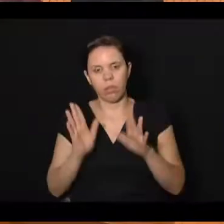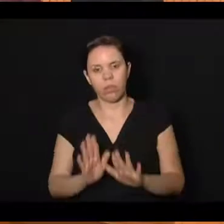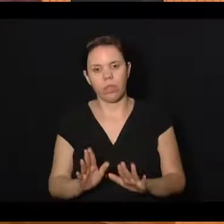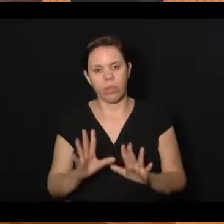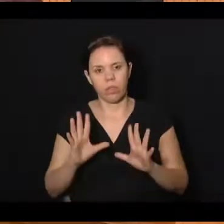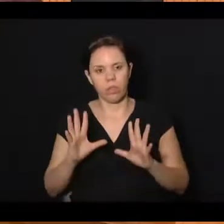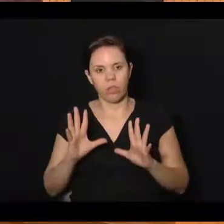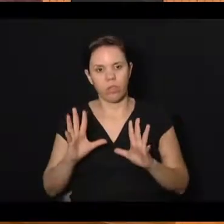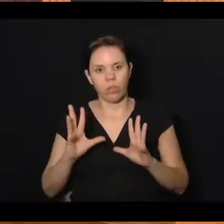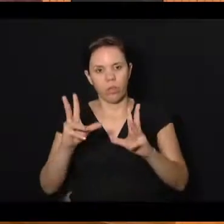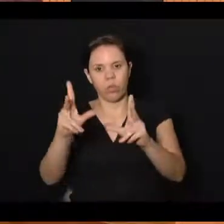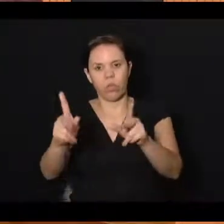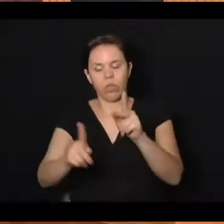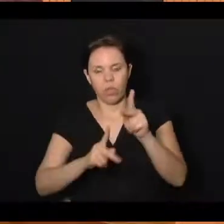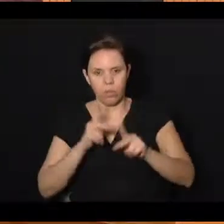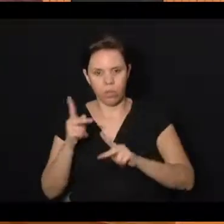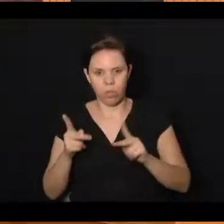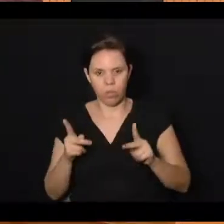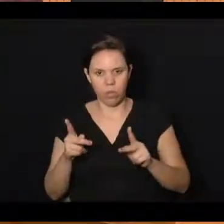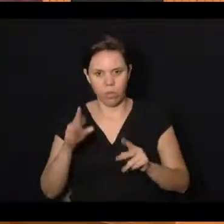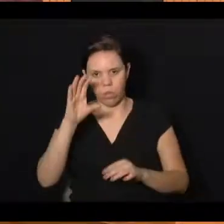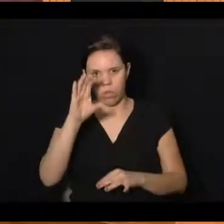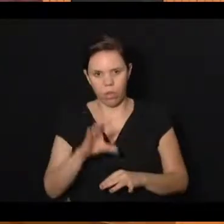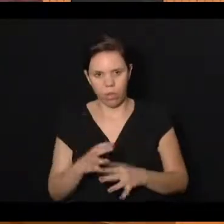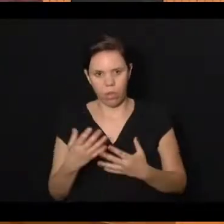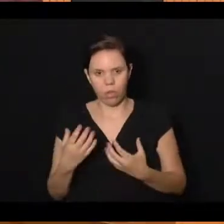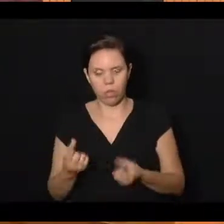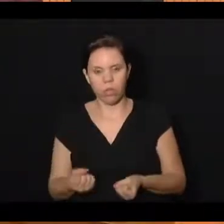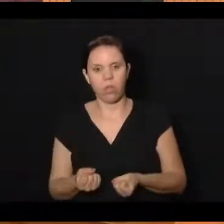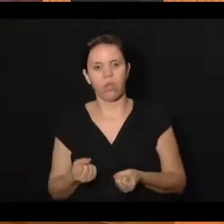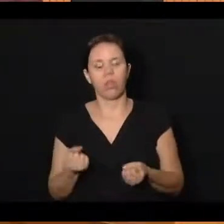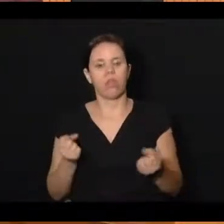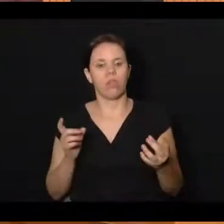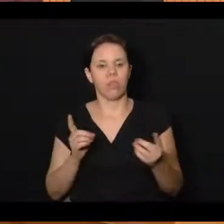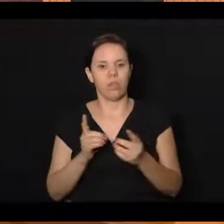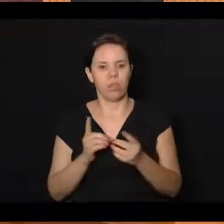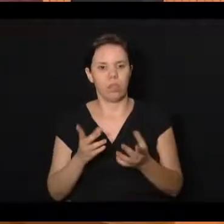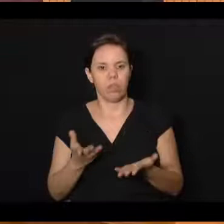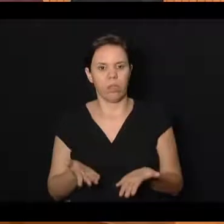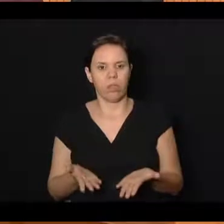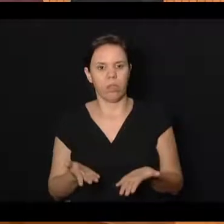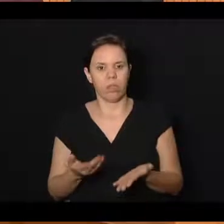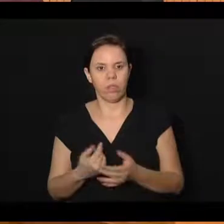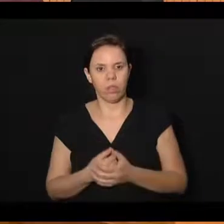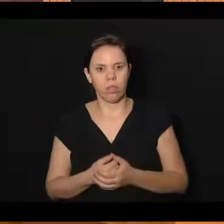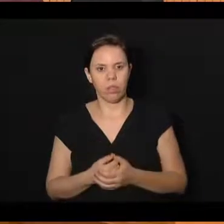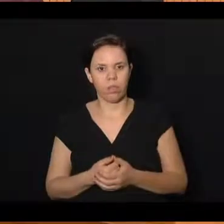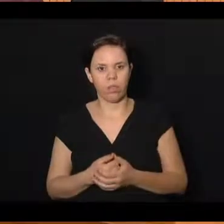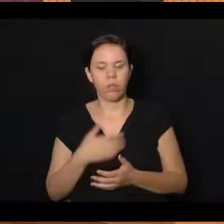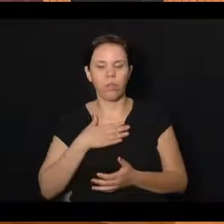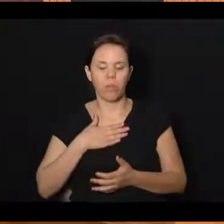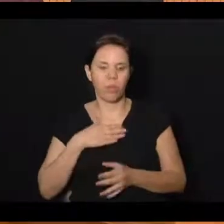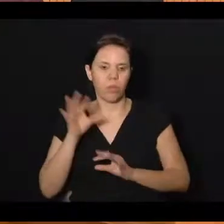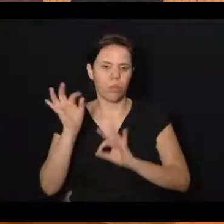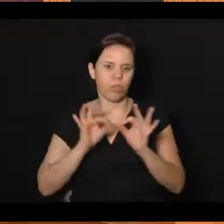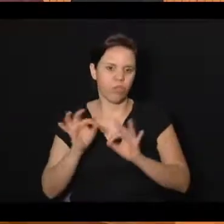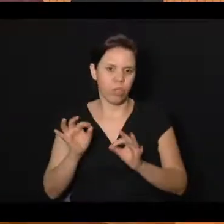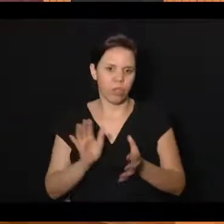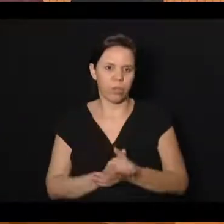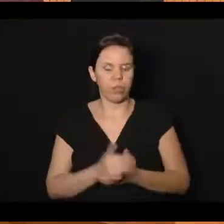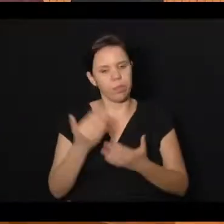todas as pessoas acolher essas pessoas não é esse é o sentido do meu projeto